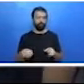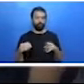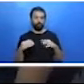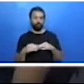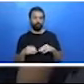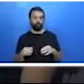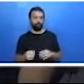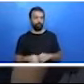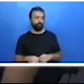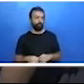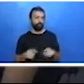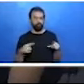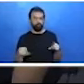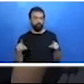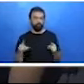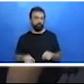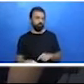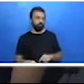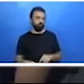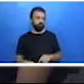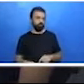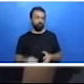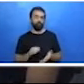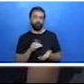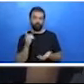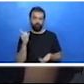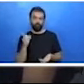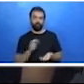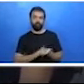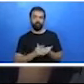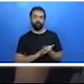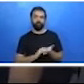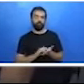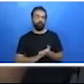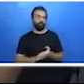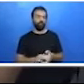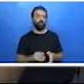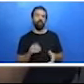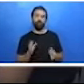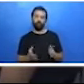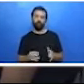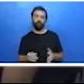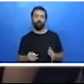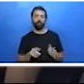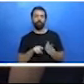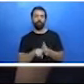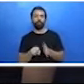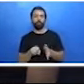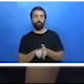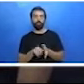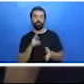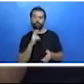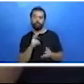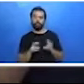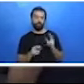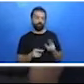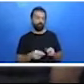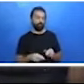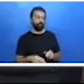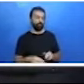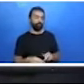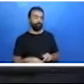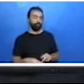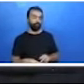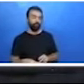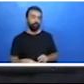tá certo? Lembrando que o título aqui é samba. Agora resolva as questões a seguir. Qual é a sílaba pronunciada